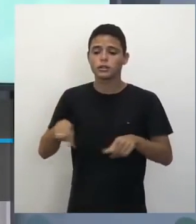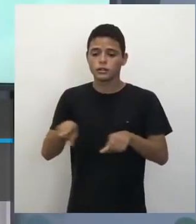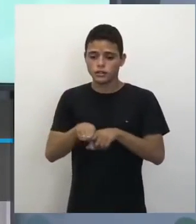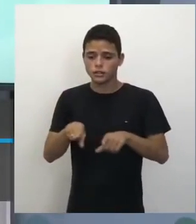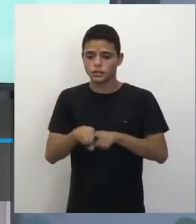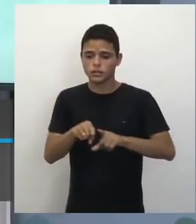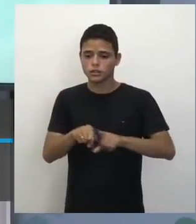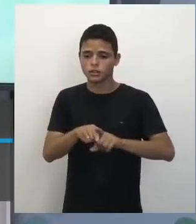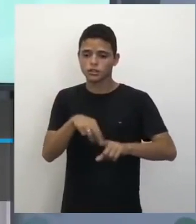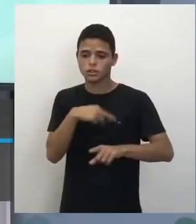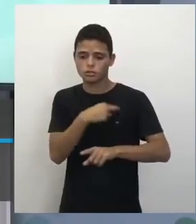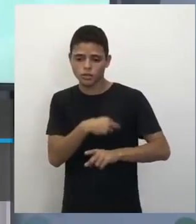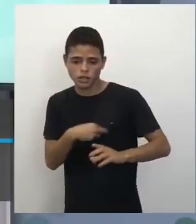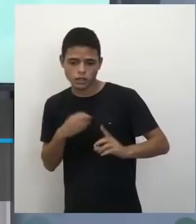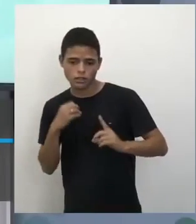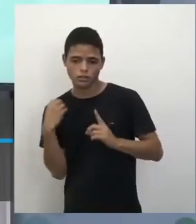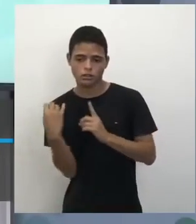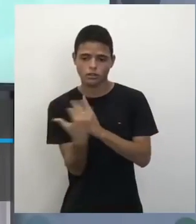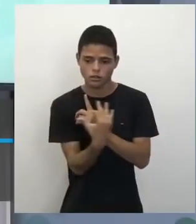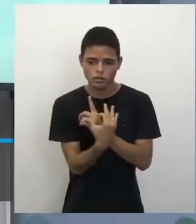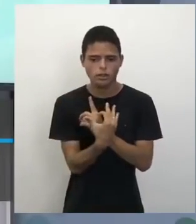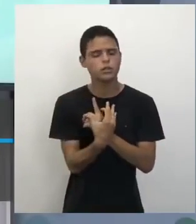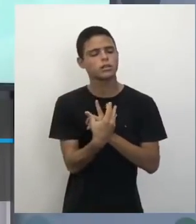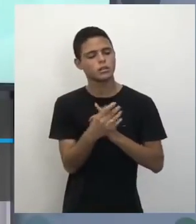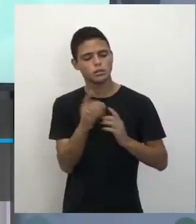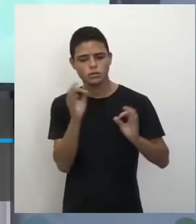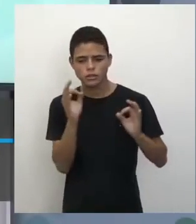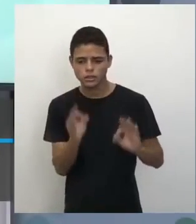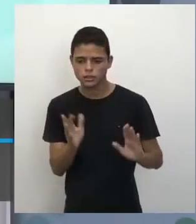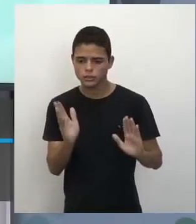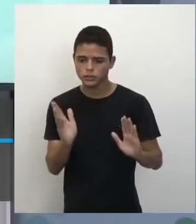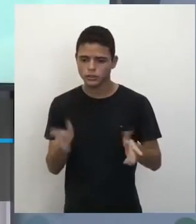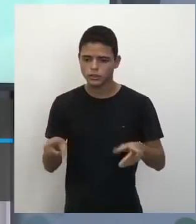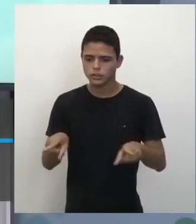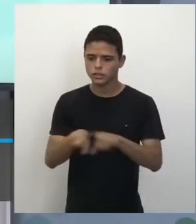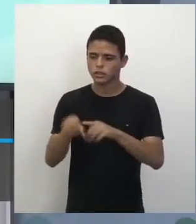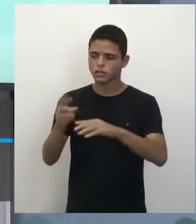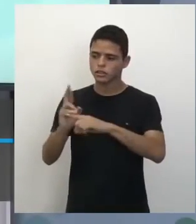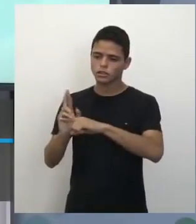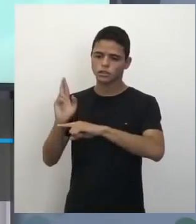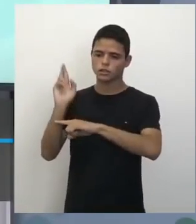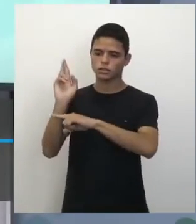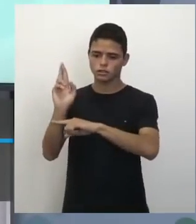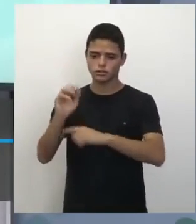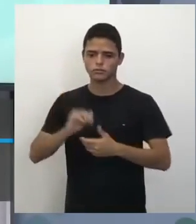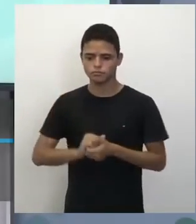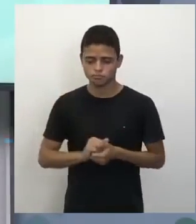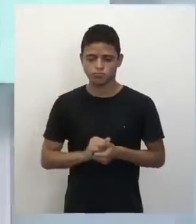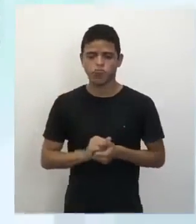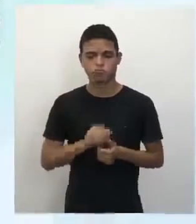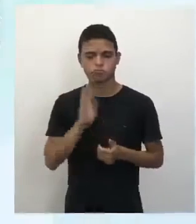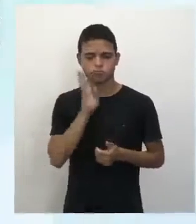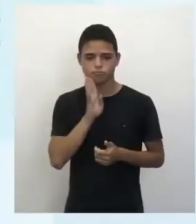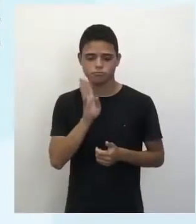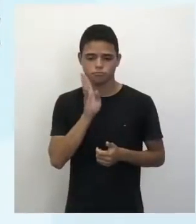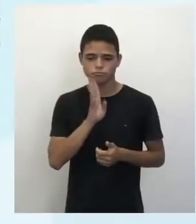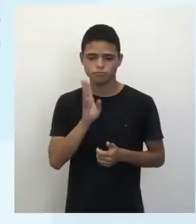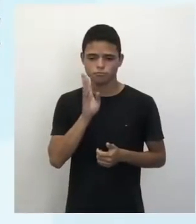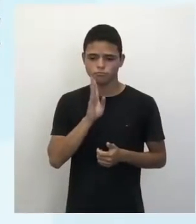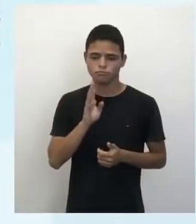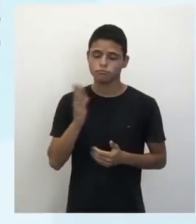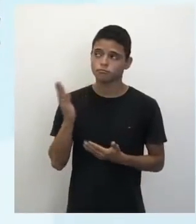relação social bem definida através ali das hierarquias. Legal? Vamos então ver aqui